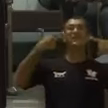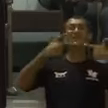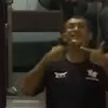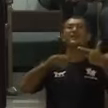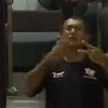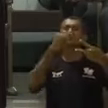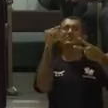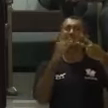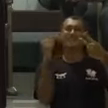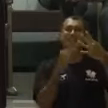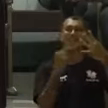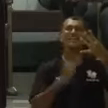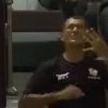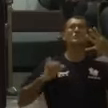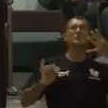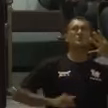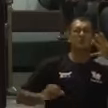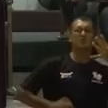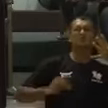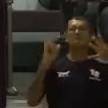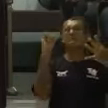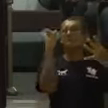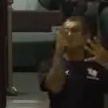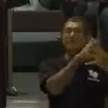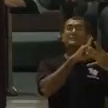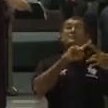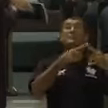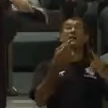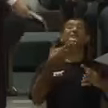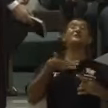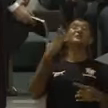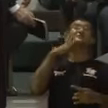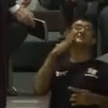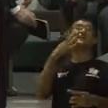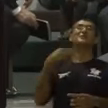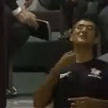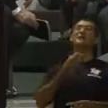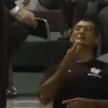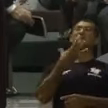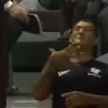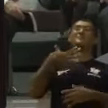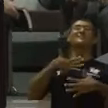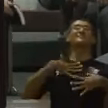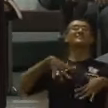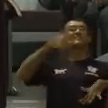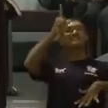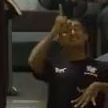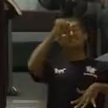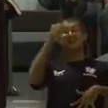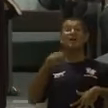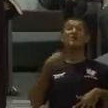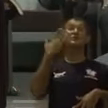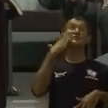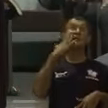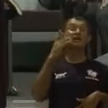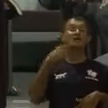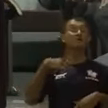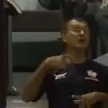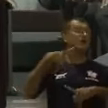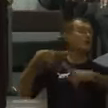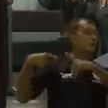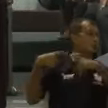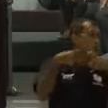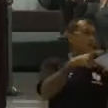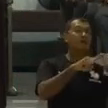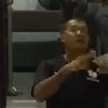eu sei o que é aflição, mas também eu sei o que é bálsamo, eu sei o que é luta,